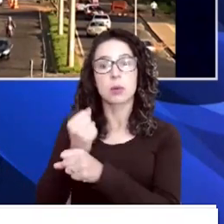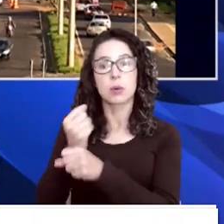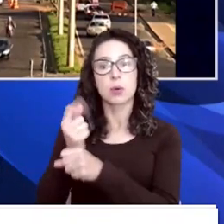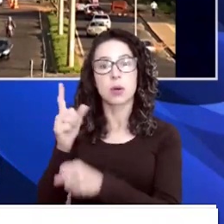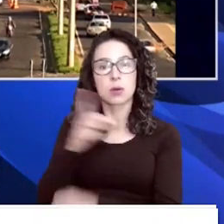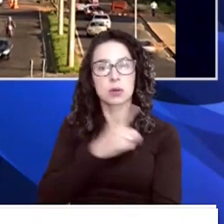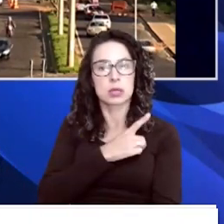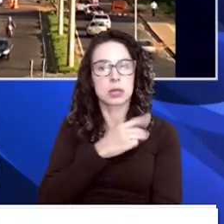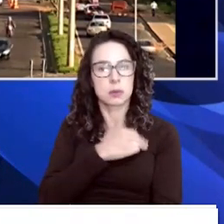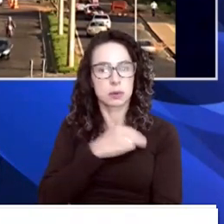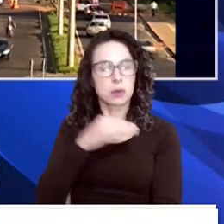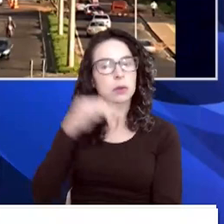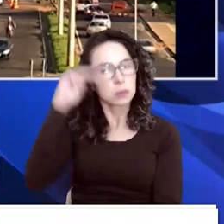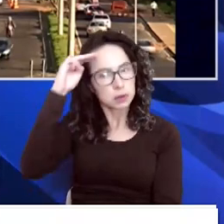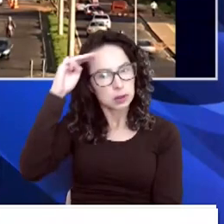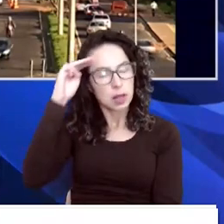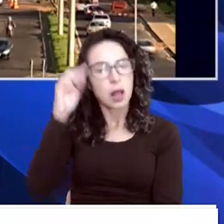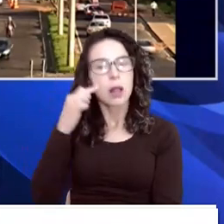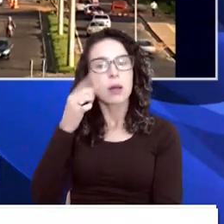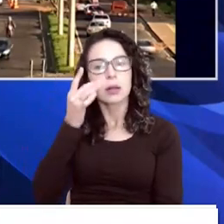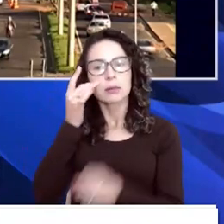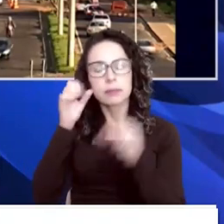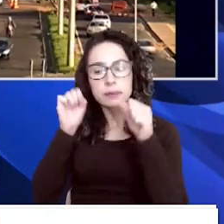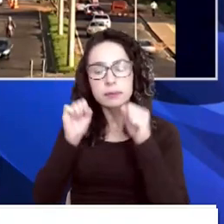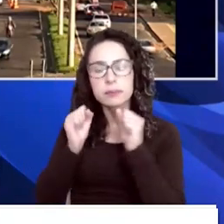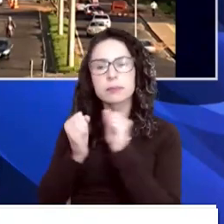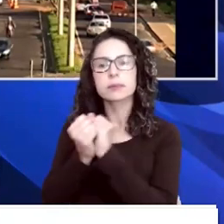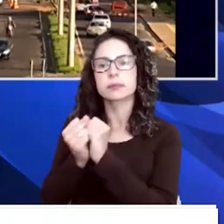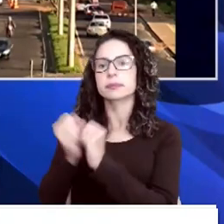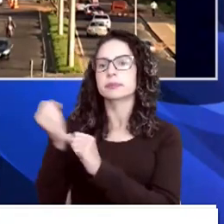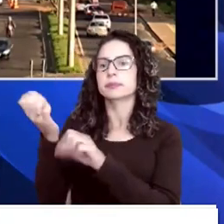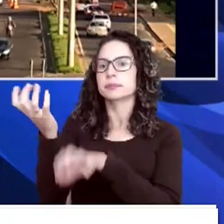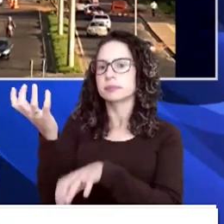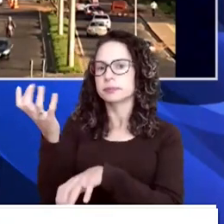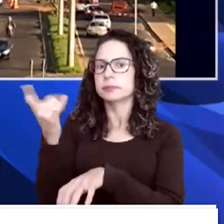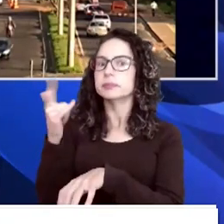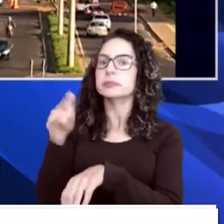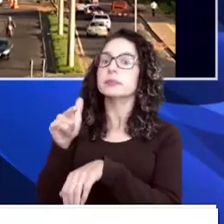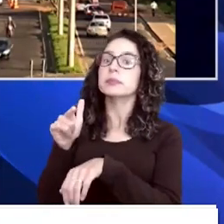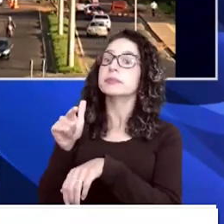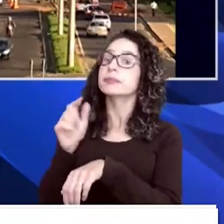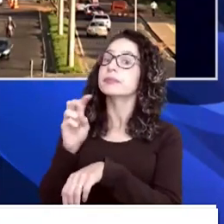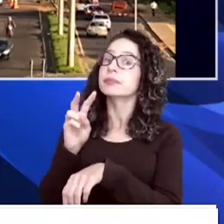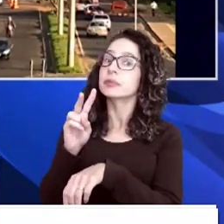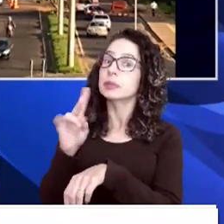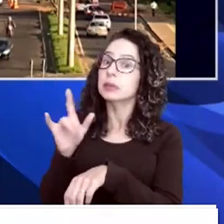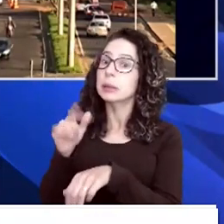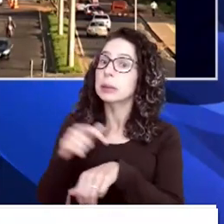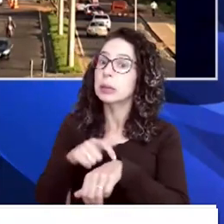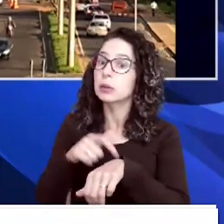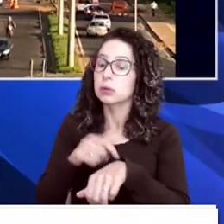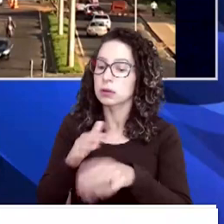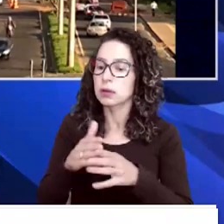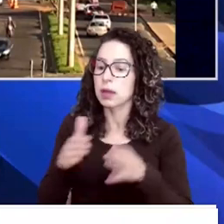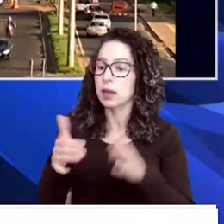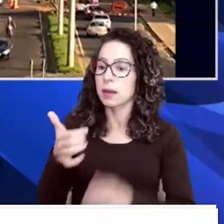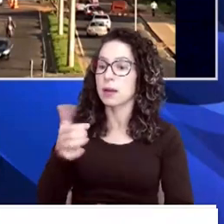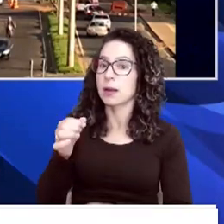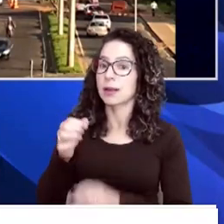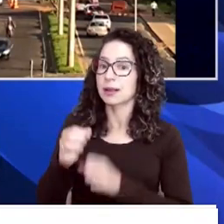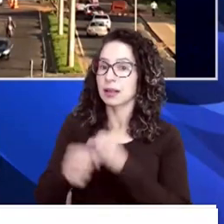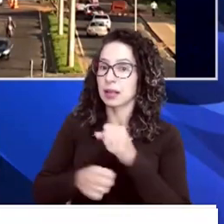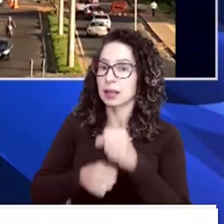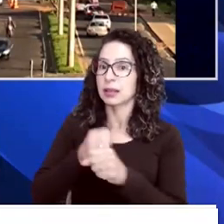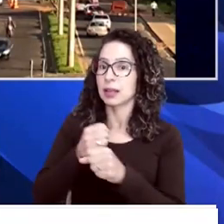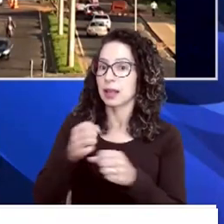são testemunhas, estiveram comigo em Brasília, e nós corrimos o risco, pelo período de 10 anos da obra,